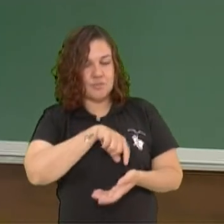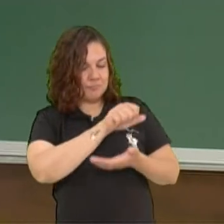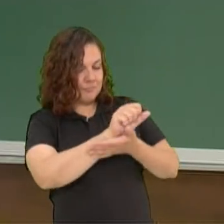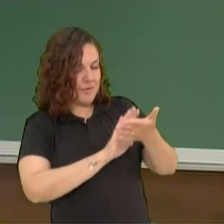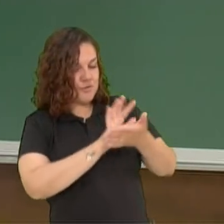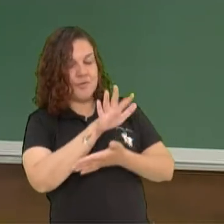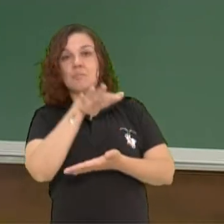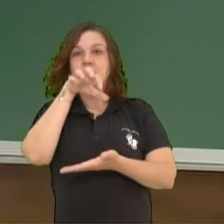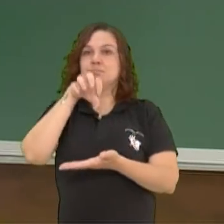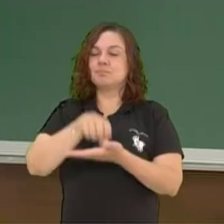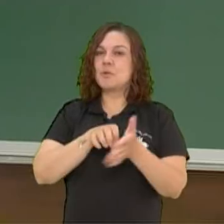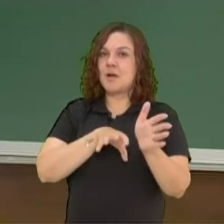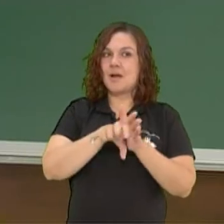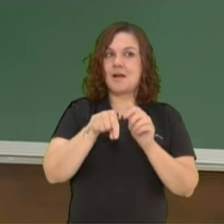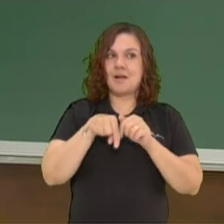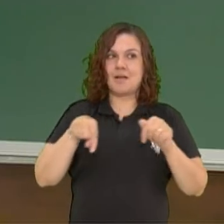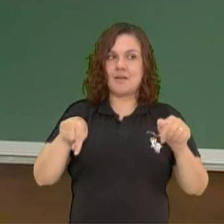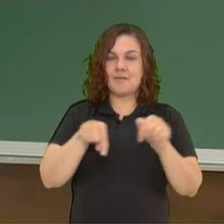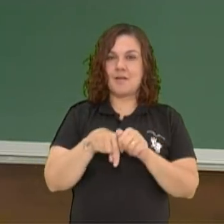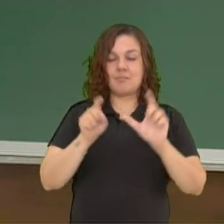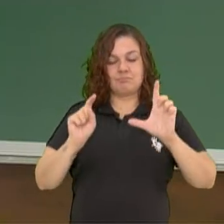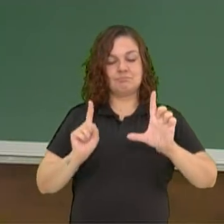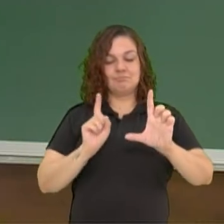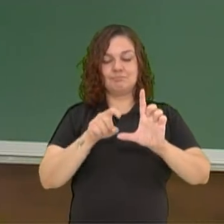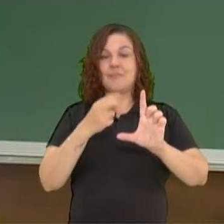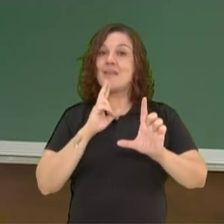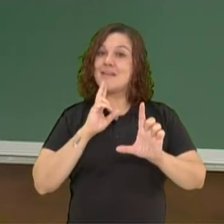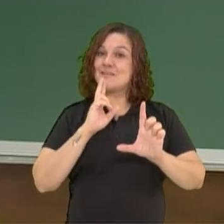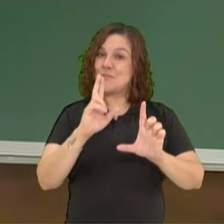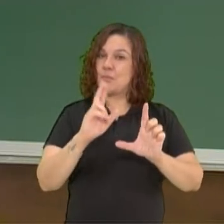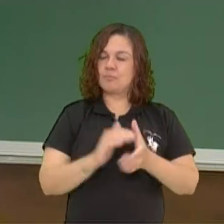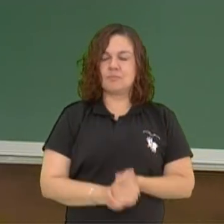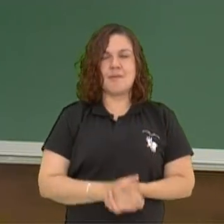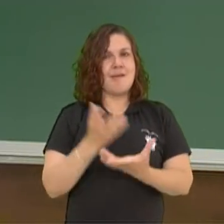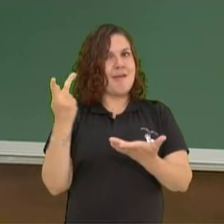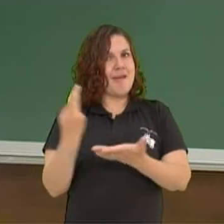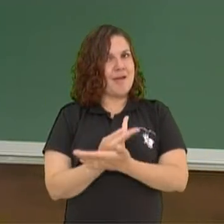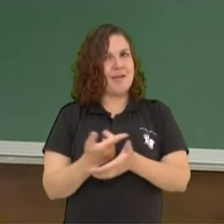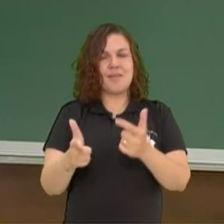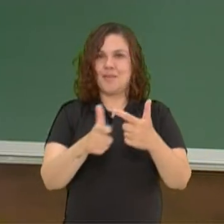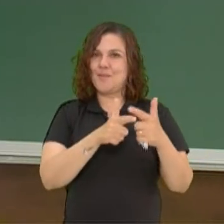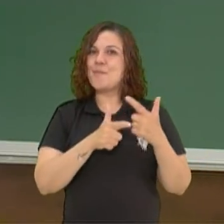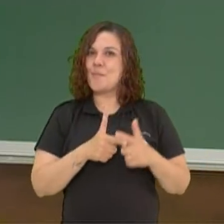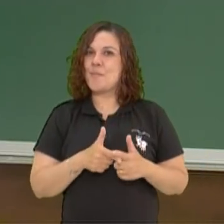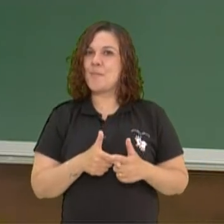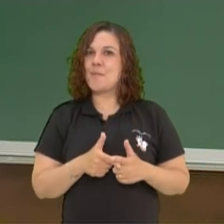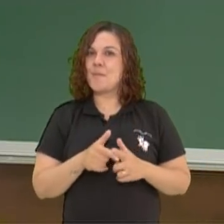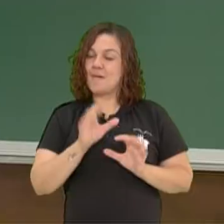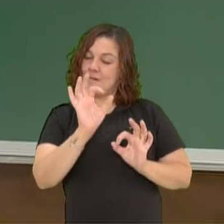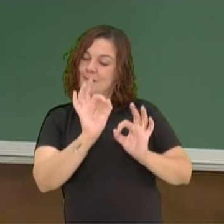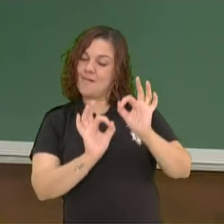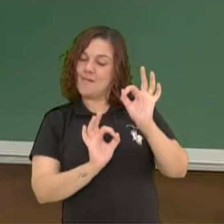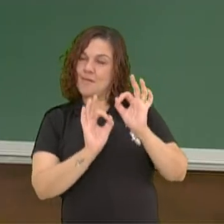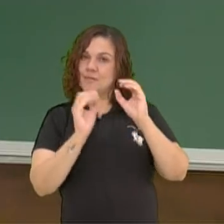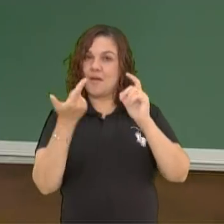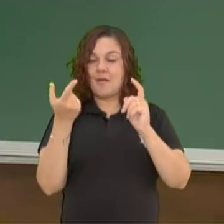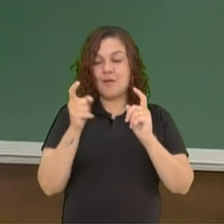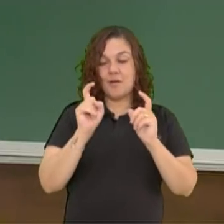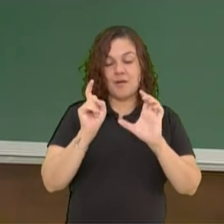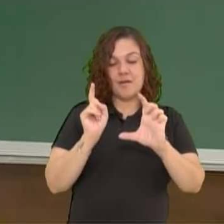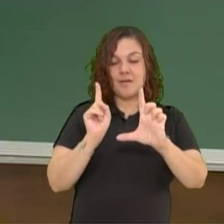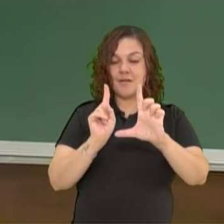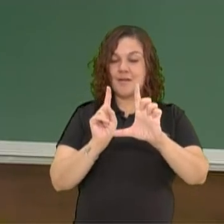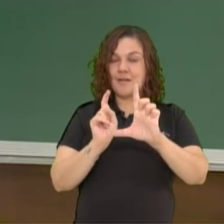para vocês, tá bom? São 2 exercícios, acessa o link lá e responda. Se errar, não tem problema. As resoluções, elas estão num link, quando